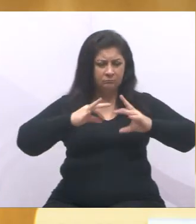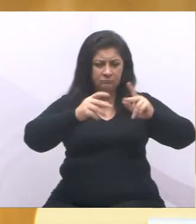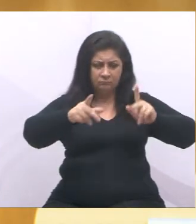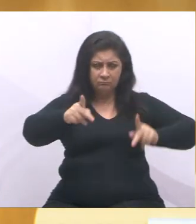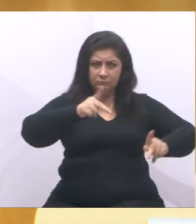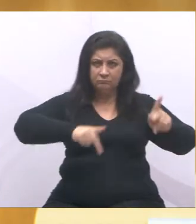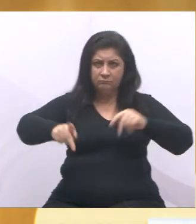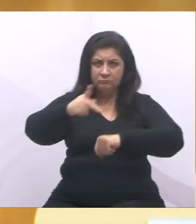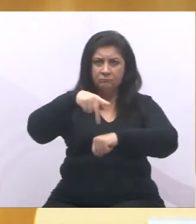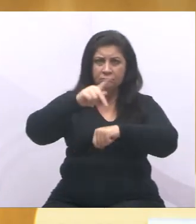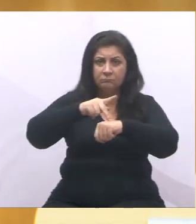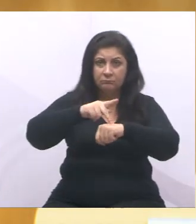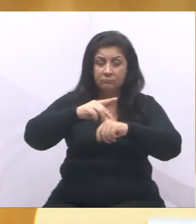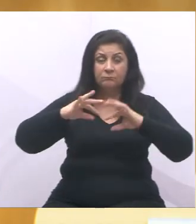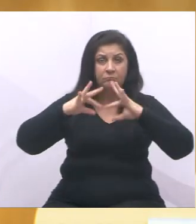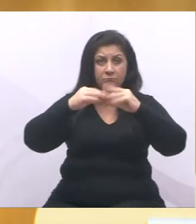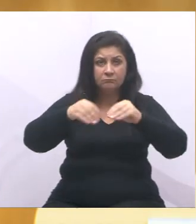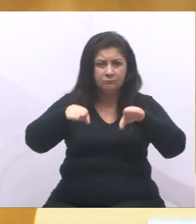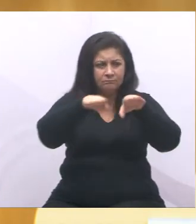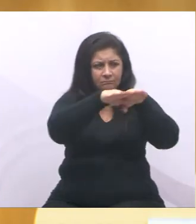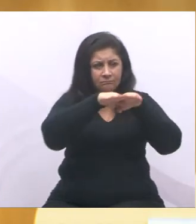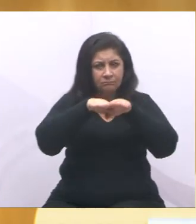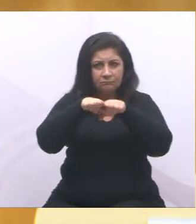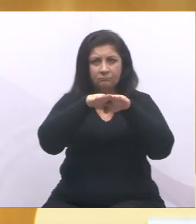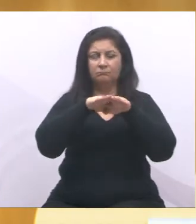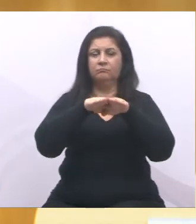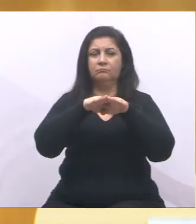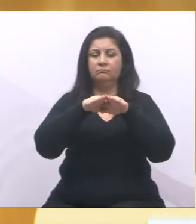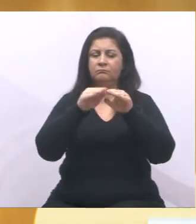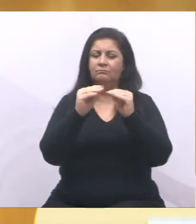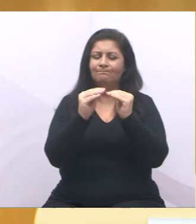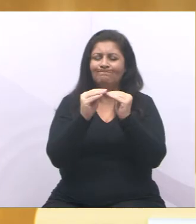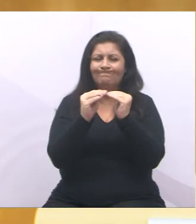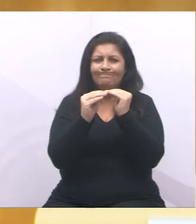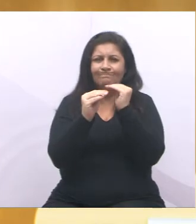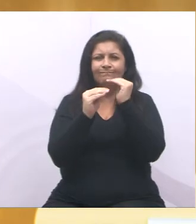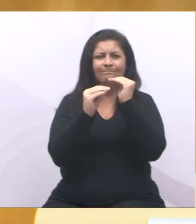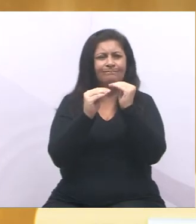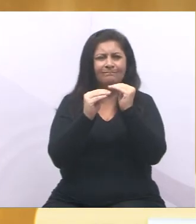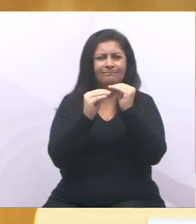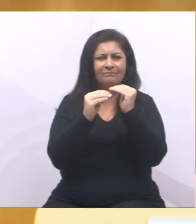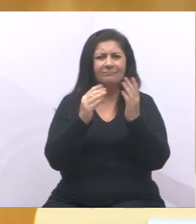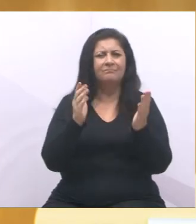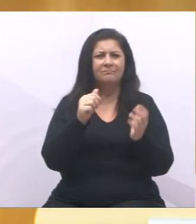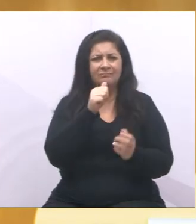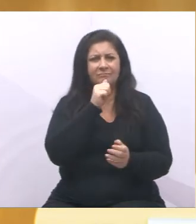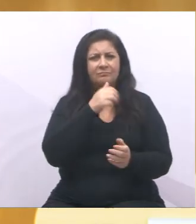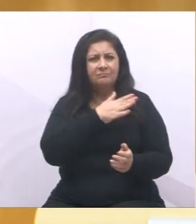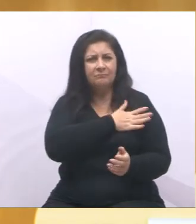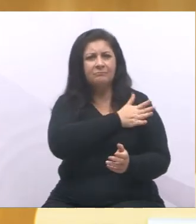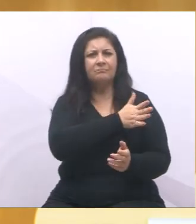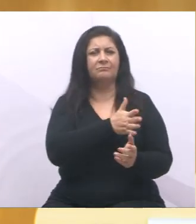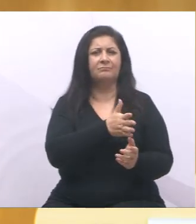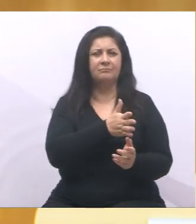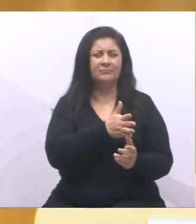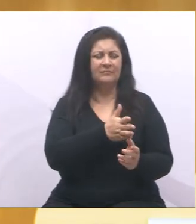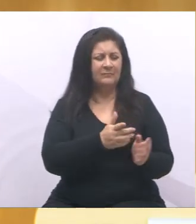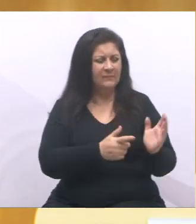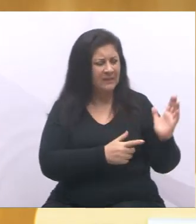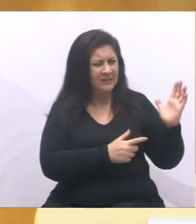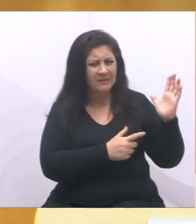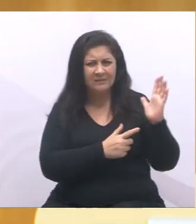pudessem ser tratados de forma igual, tinha avançado muito pouco. As marcas dos